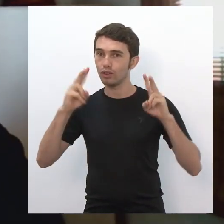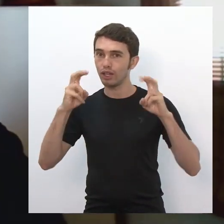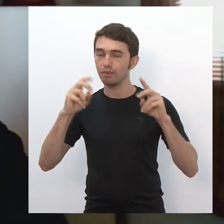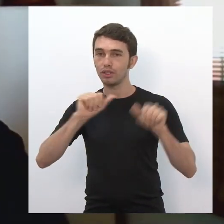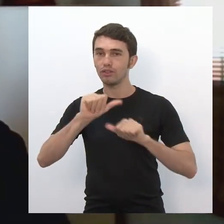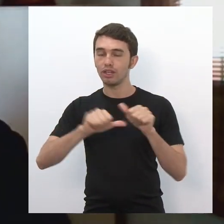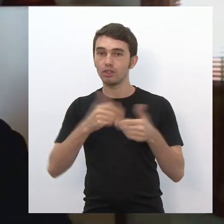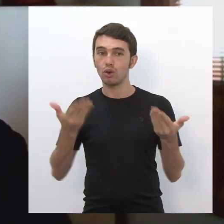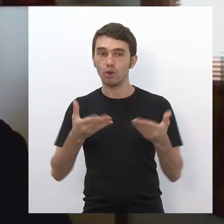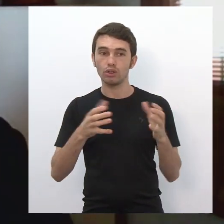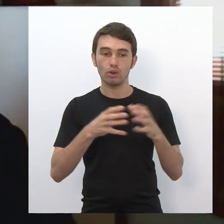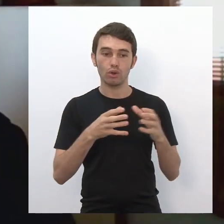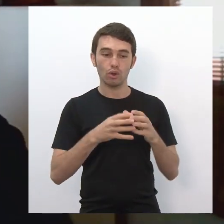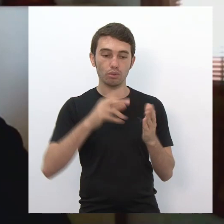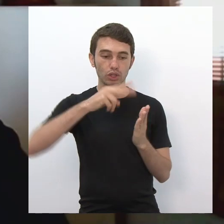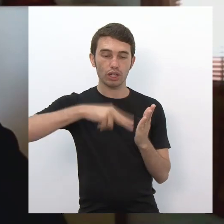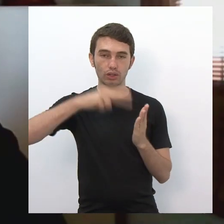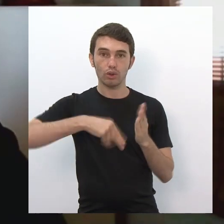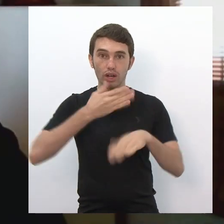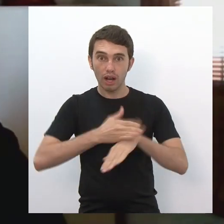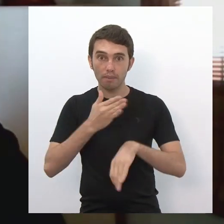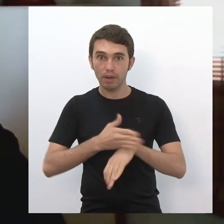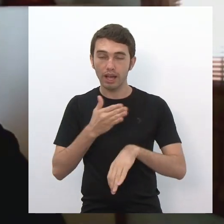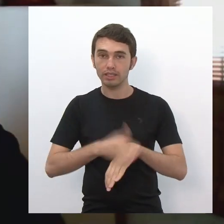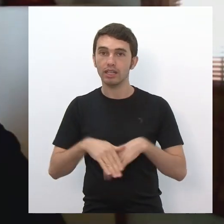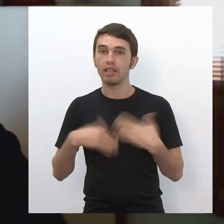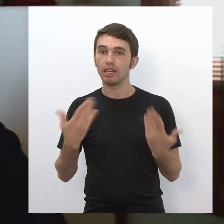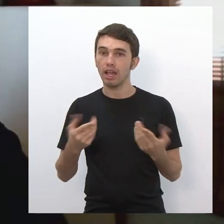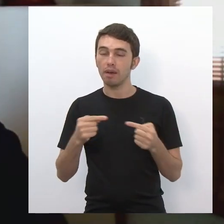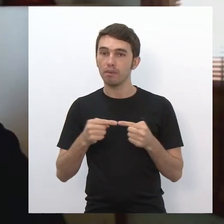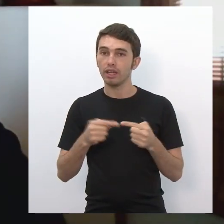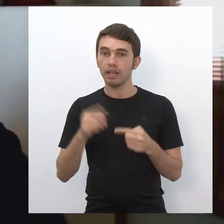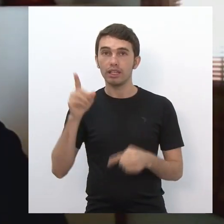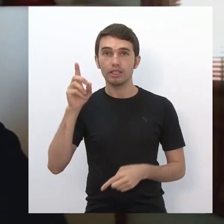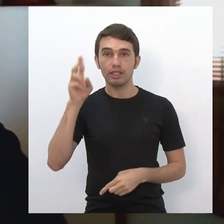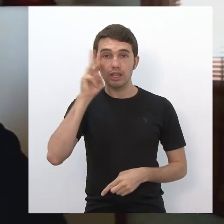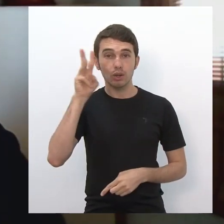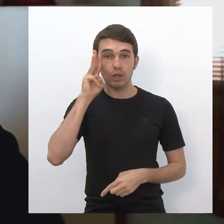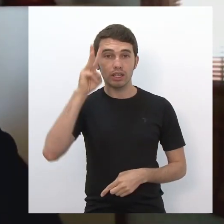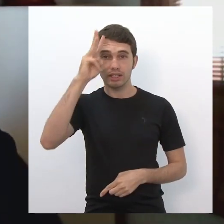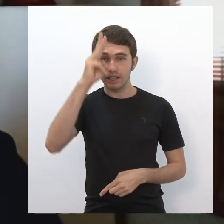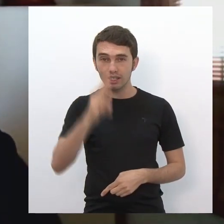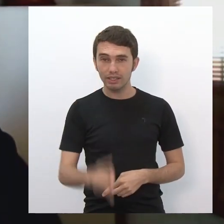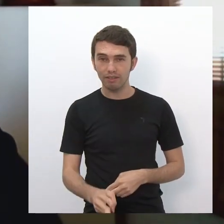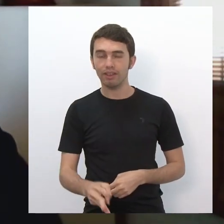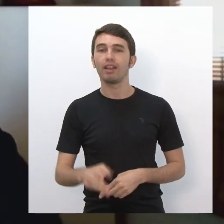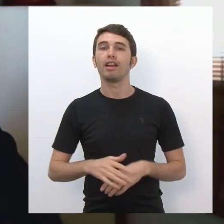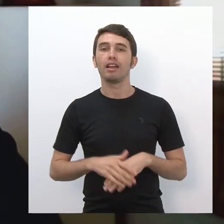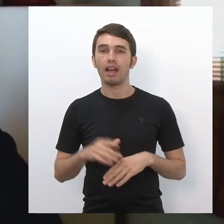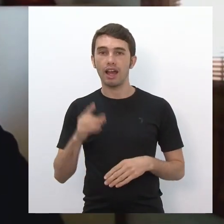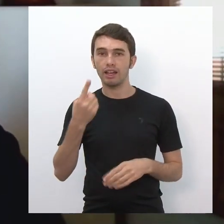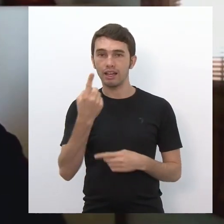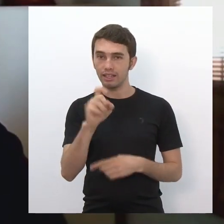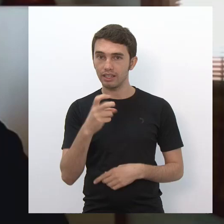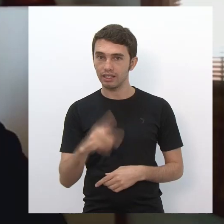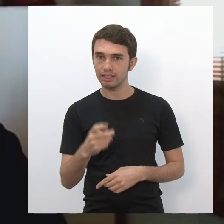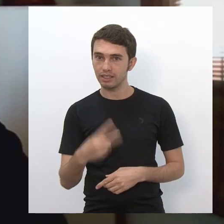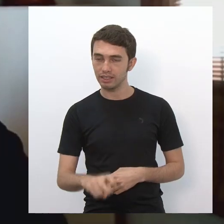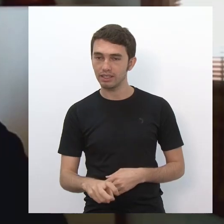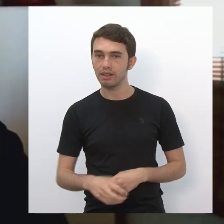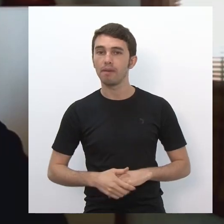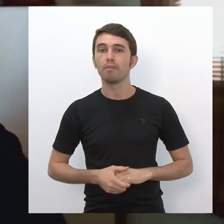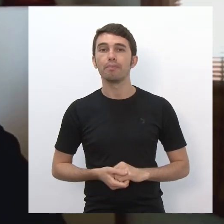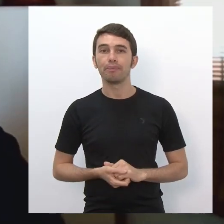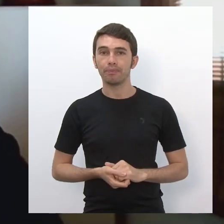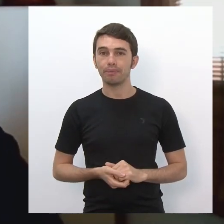de Leitura na Prática, uma série que vai ao ar todas as terças-feiras, a cada 15 dias. Aqui vocês